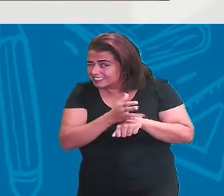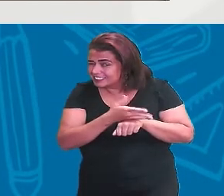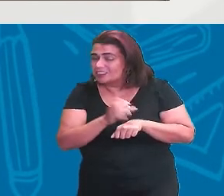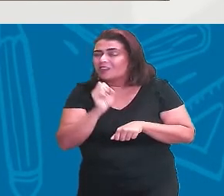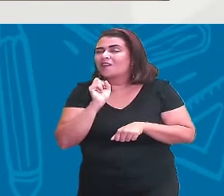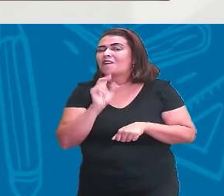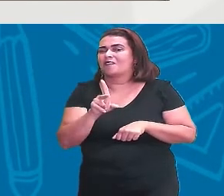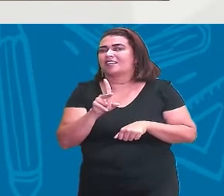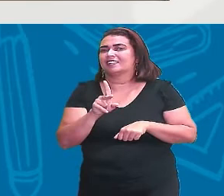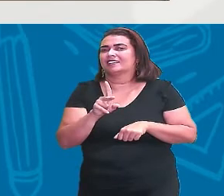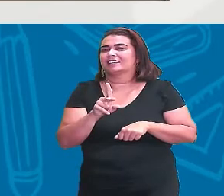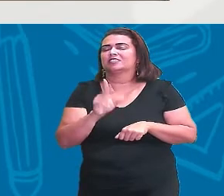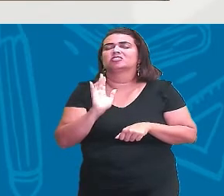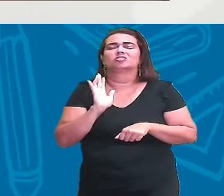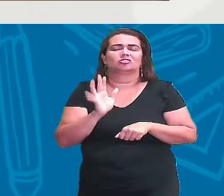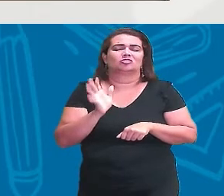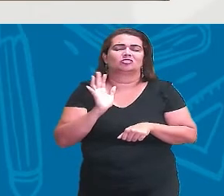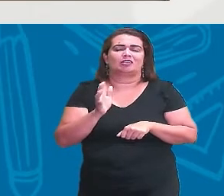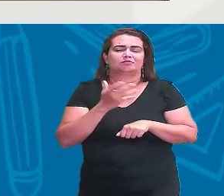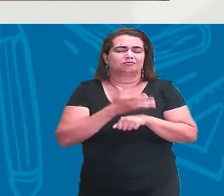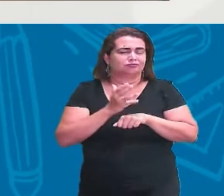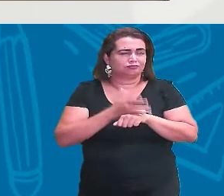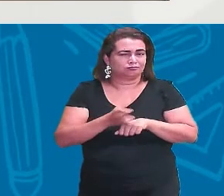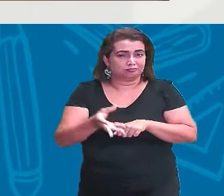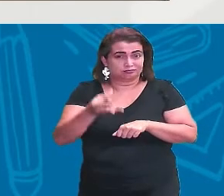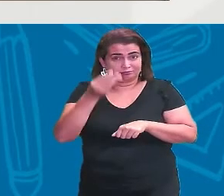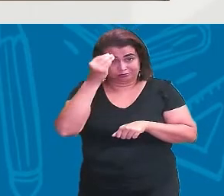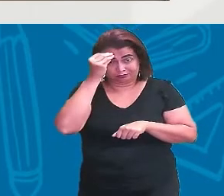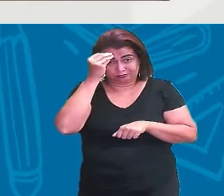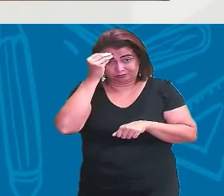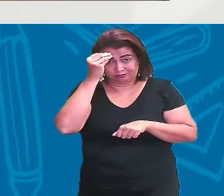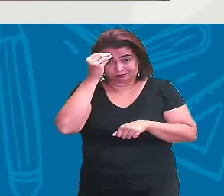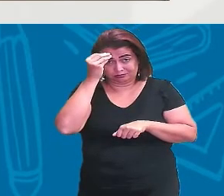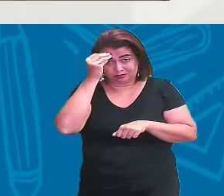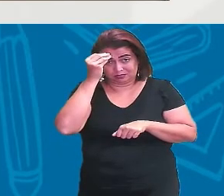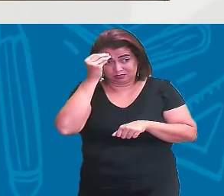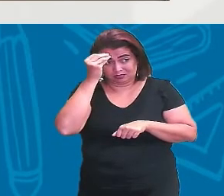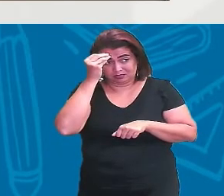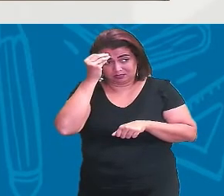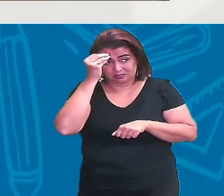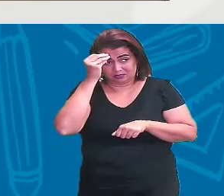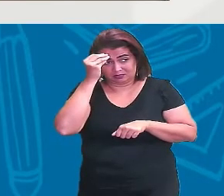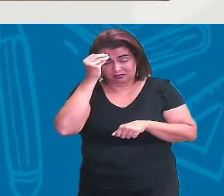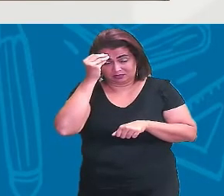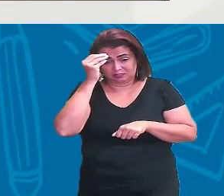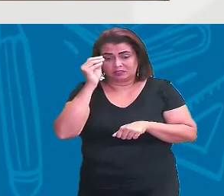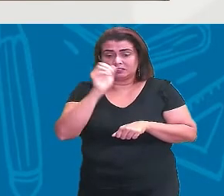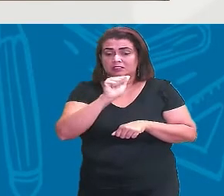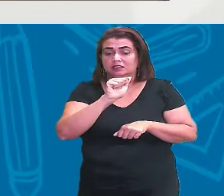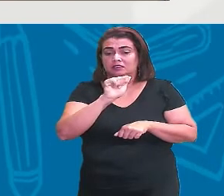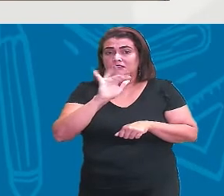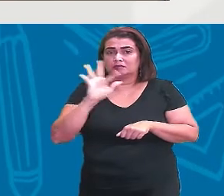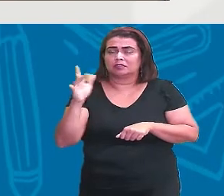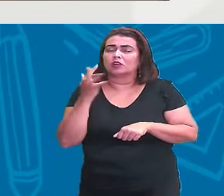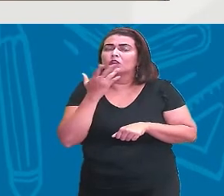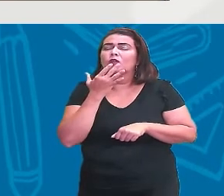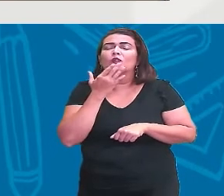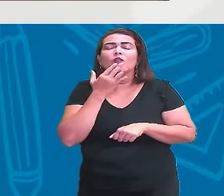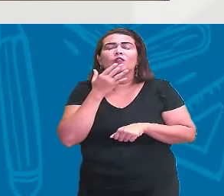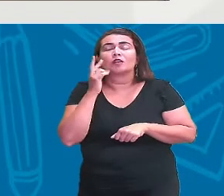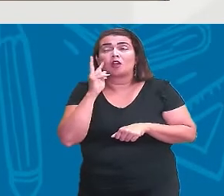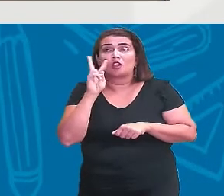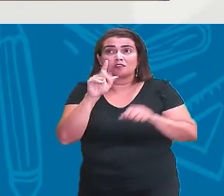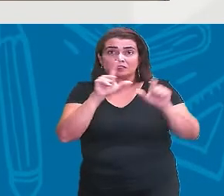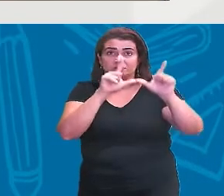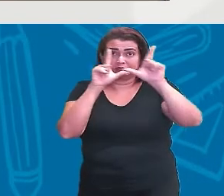estão craques no alfabeto. Então, a gente temos aqui, ó, o alfabeto colorido para vocês verem as